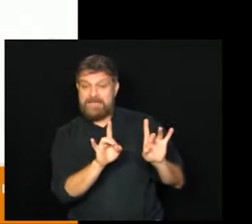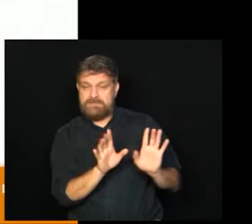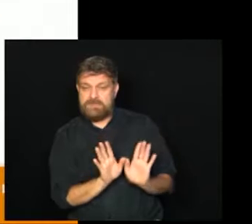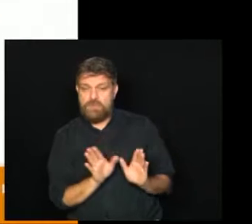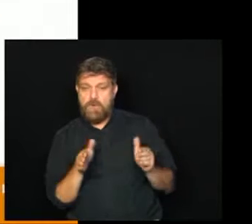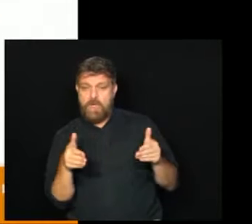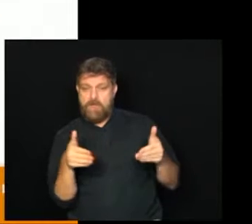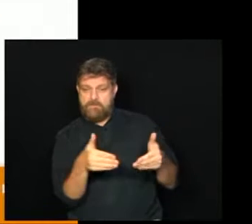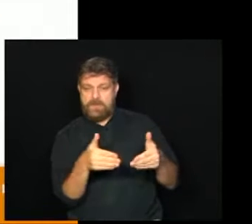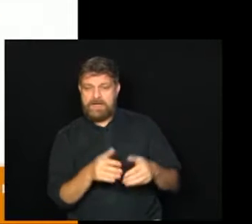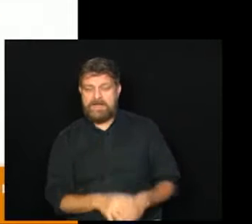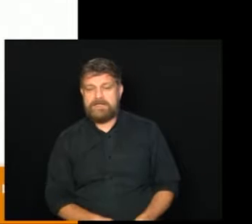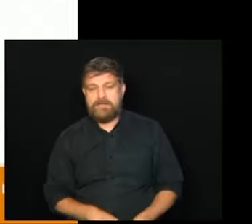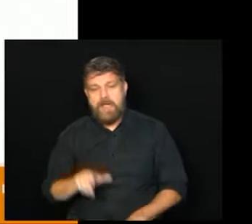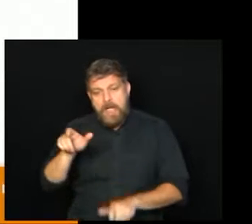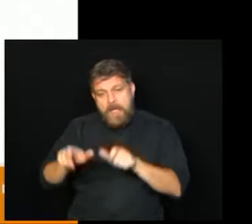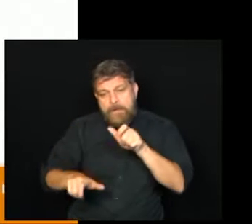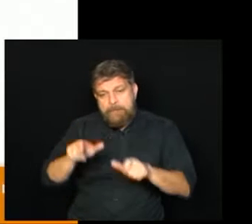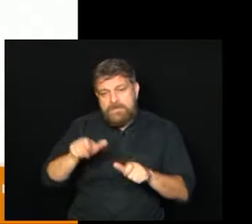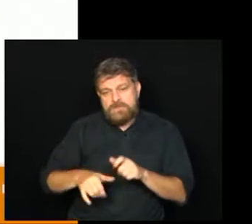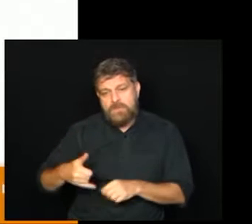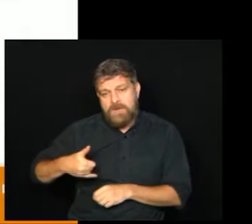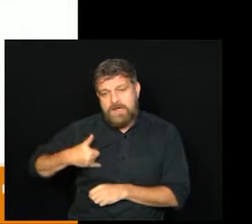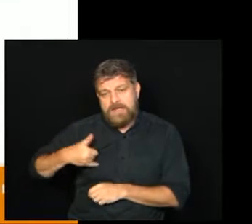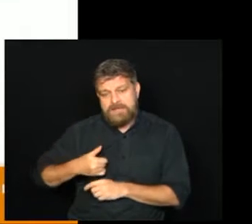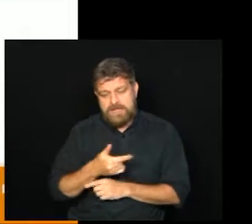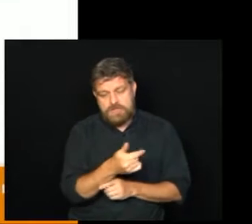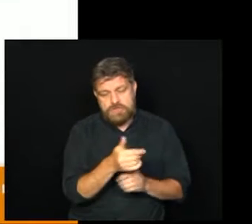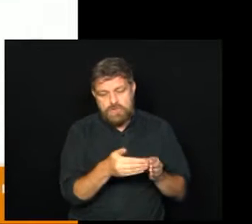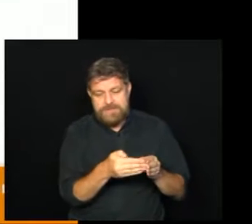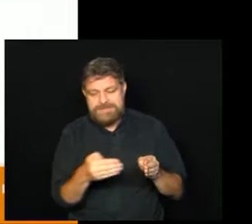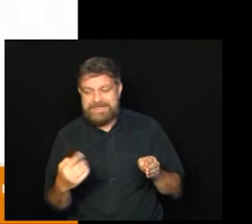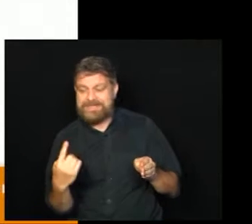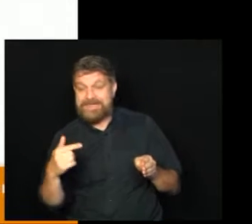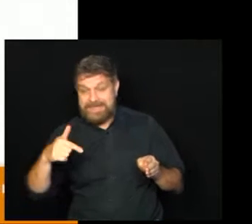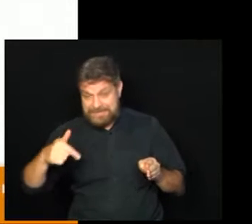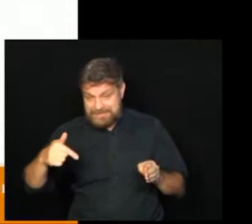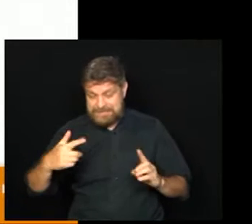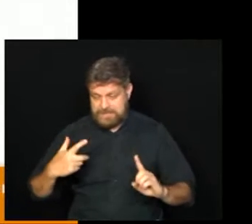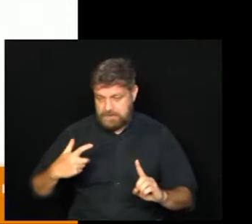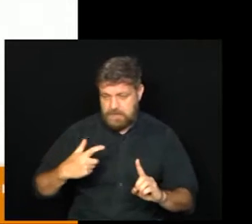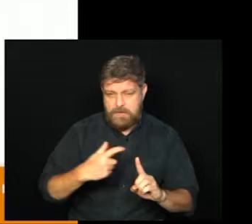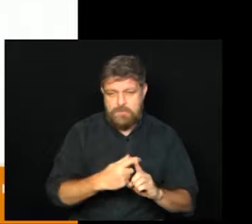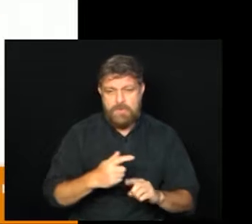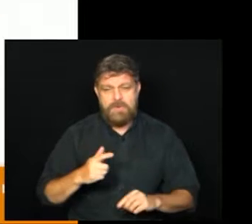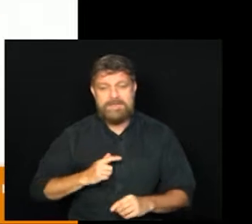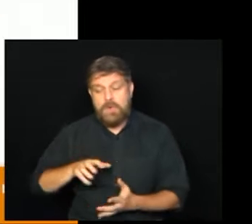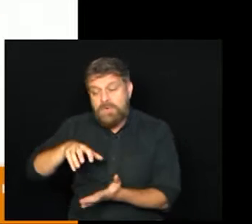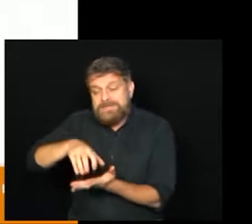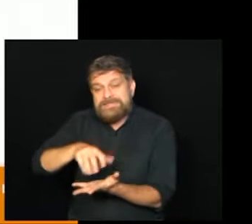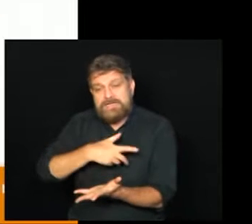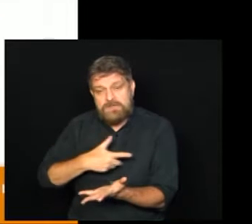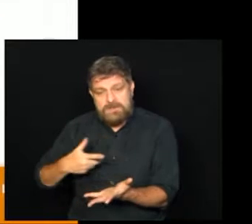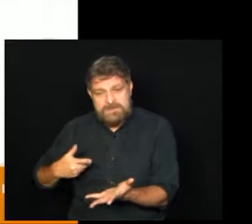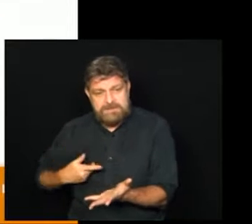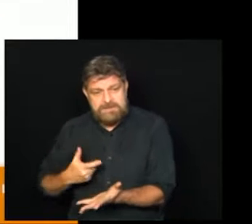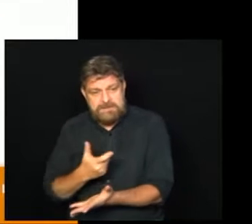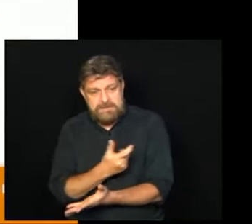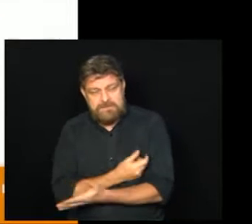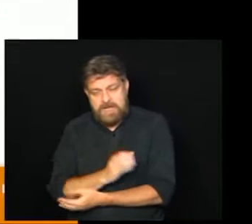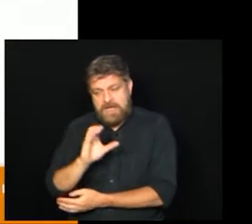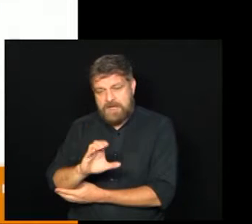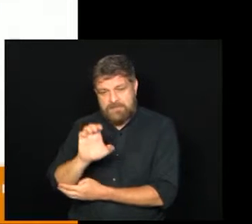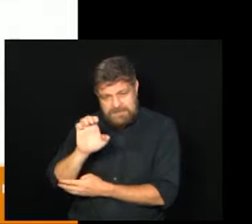para a vacinação de pessoas que têm idade entre 12 e 17 anos. Olha, são os centros de saúde Campos Elíseos, que fica